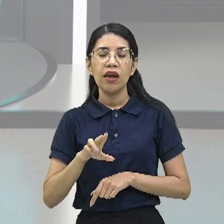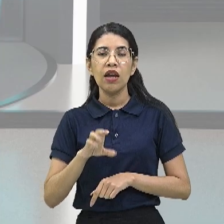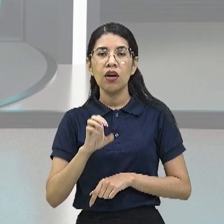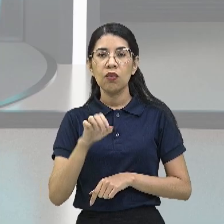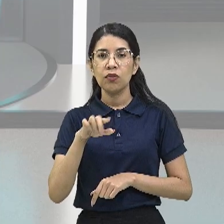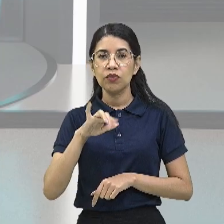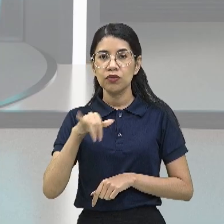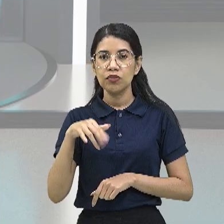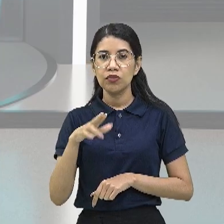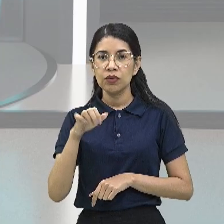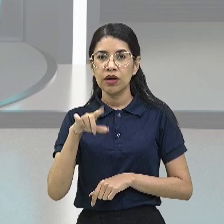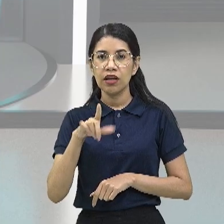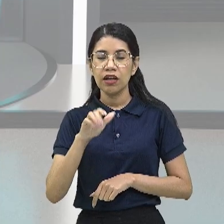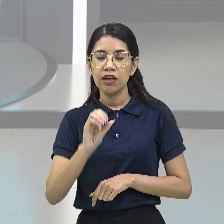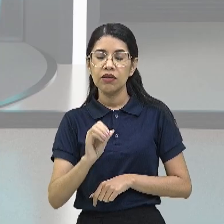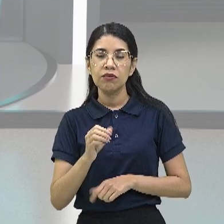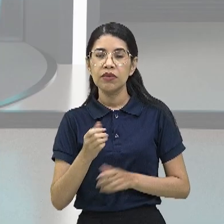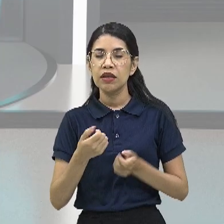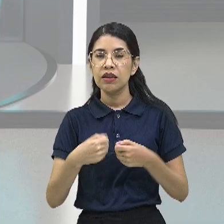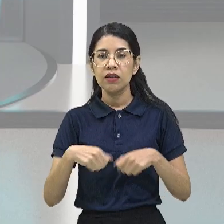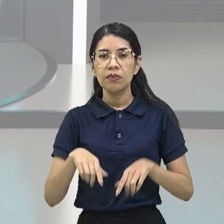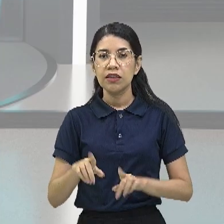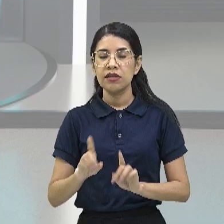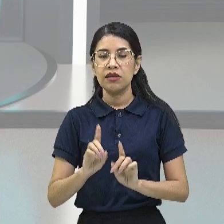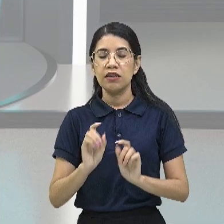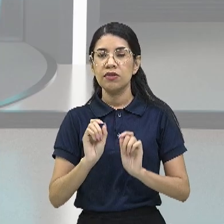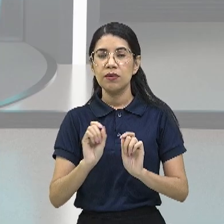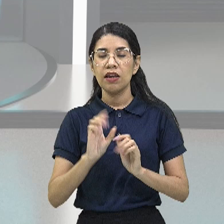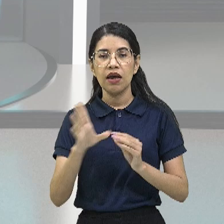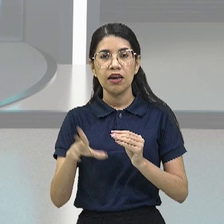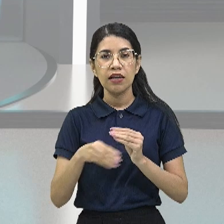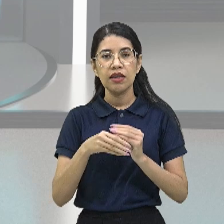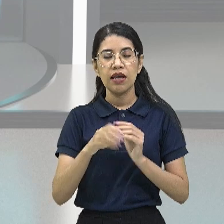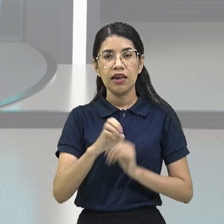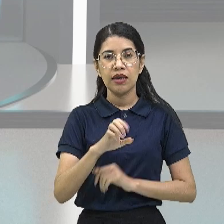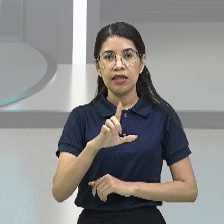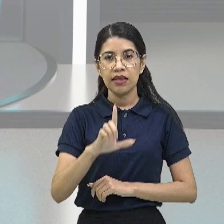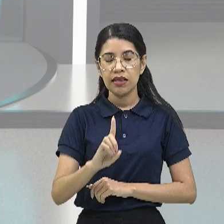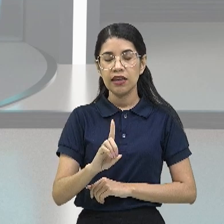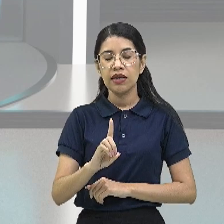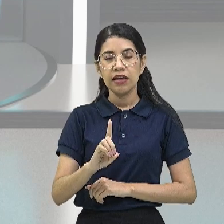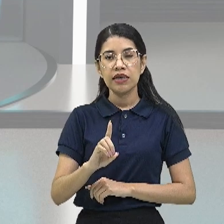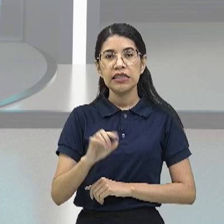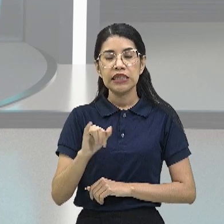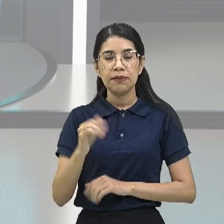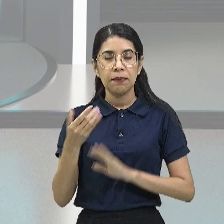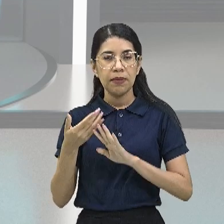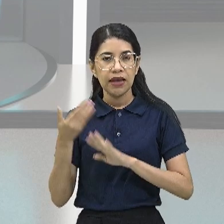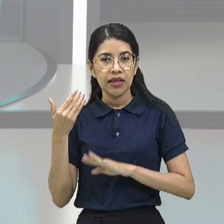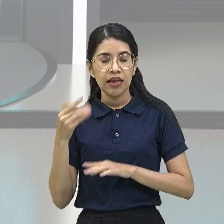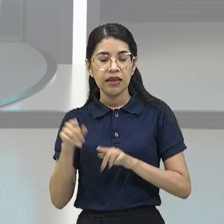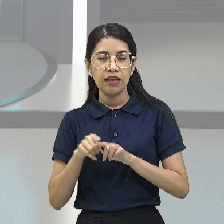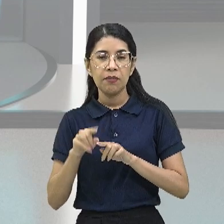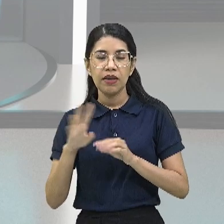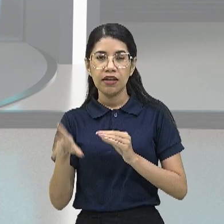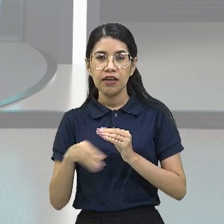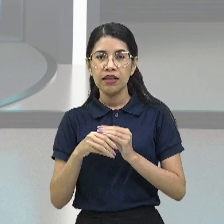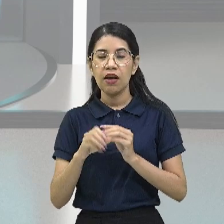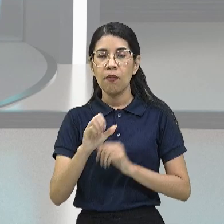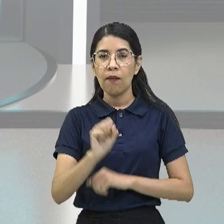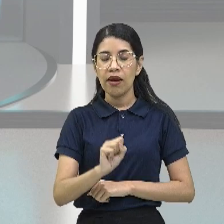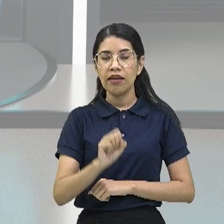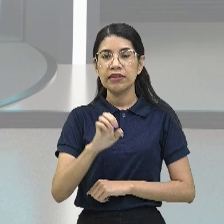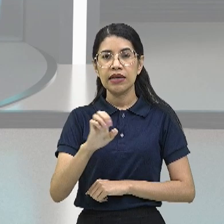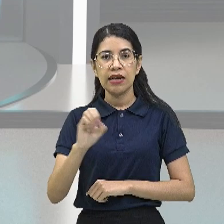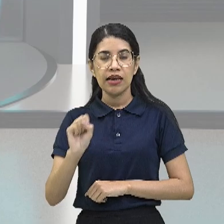ou seja, eu não preciso acrescentar ed se for passado, acrescentar lá o s, o